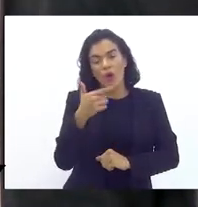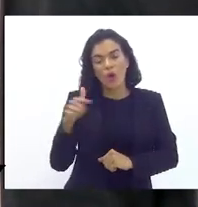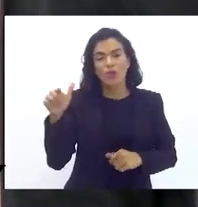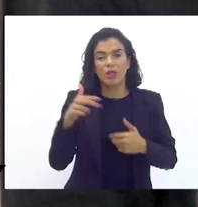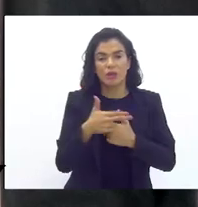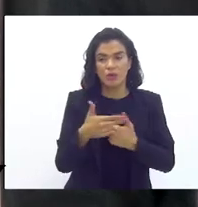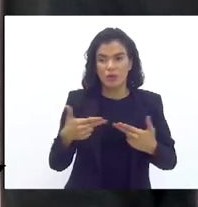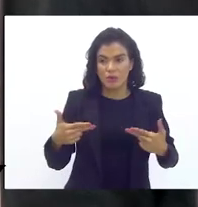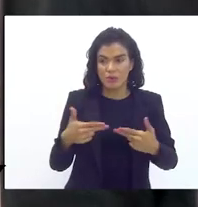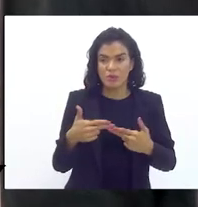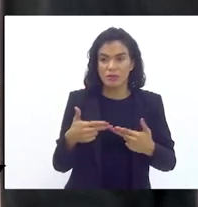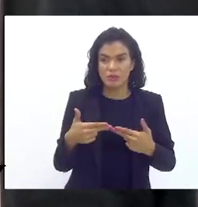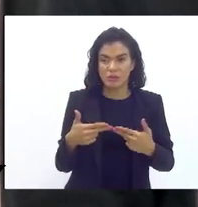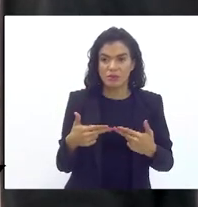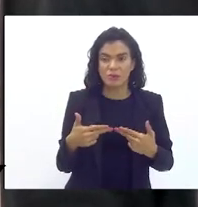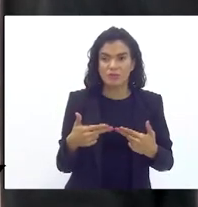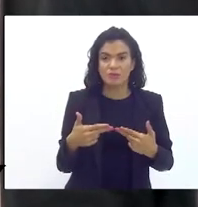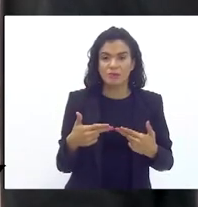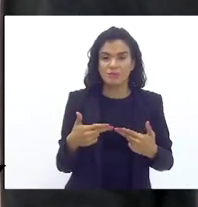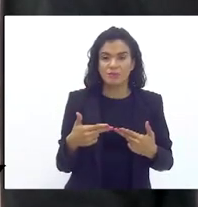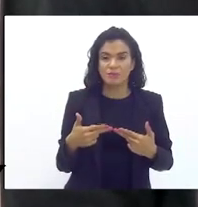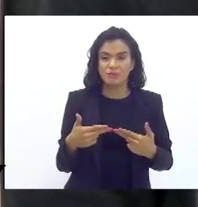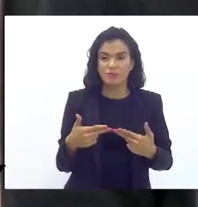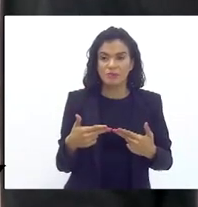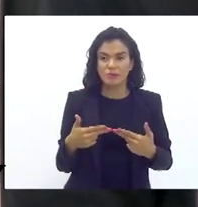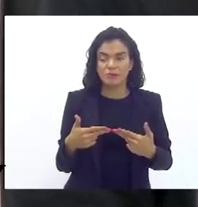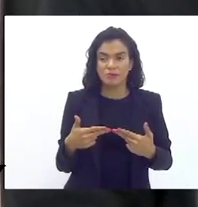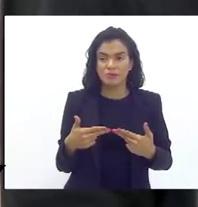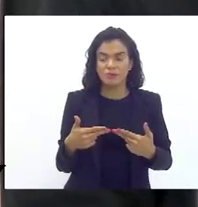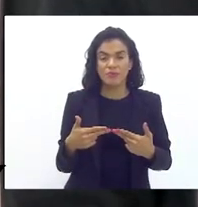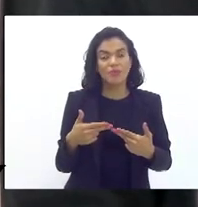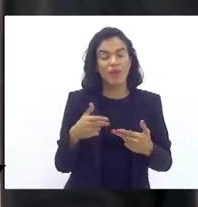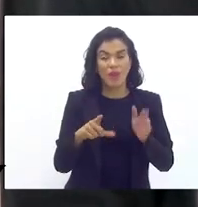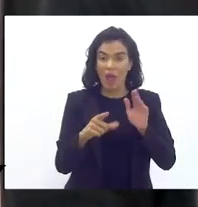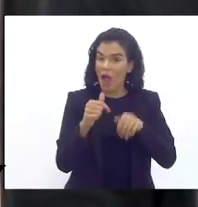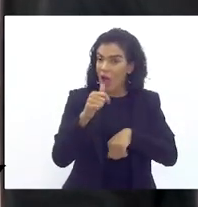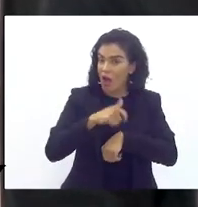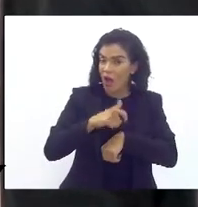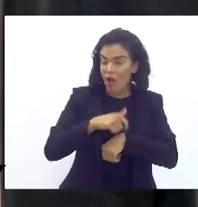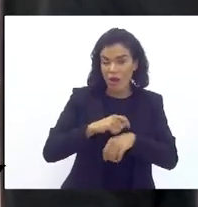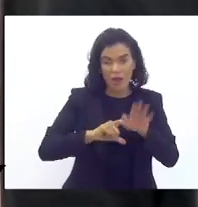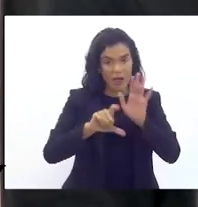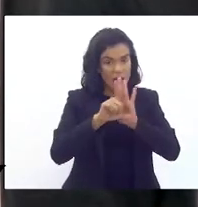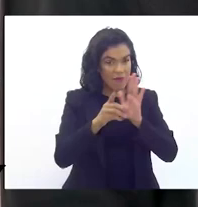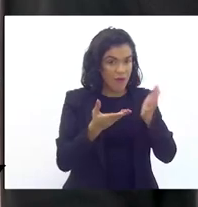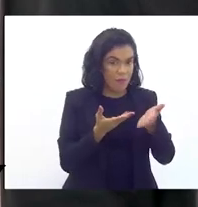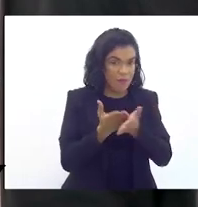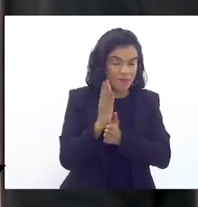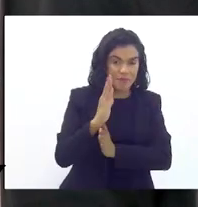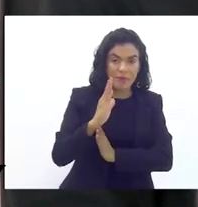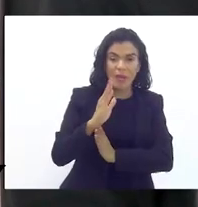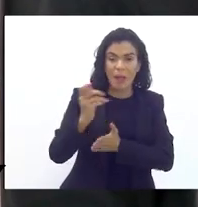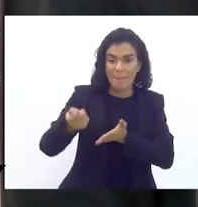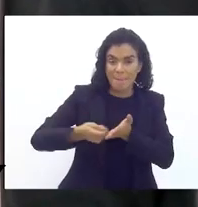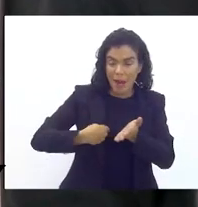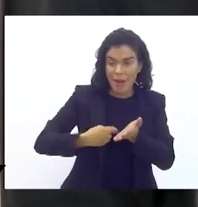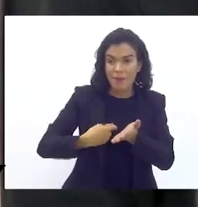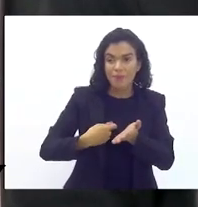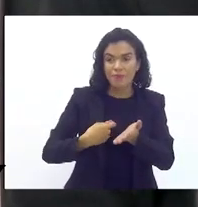a lei né assim que ela for aprovada né publicada promulgada